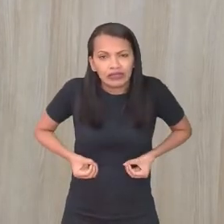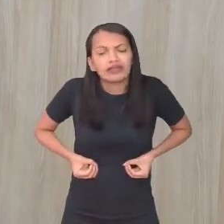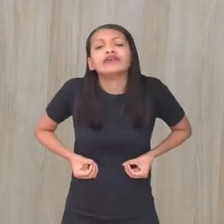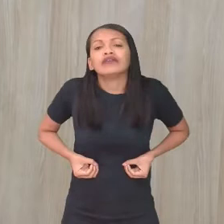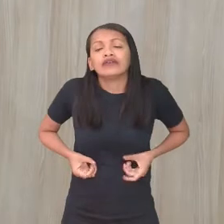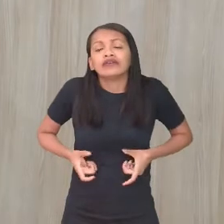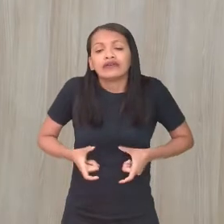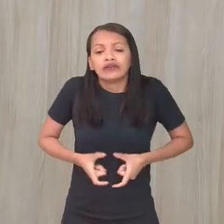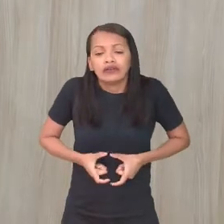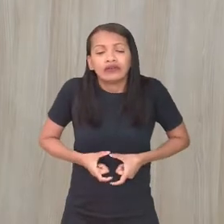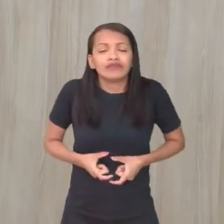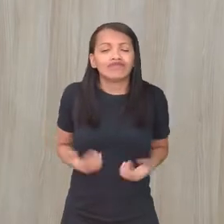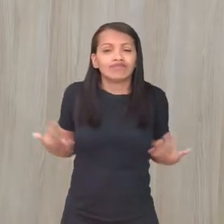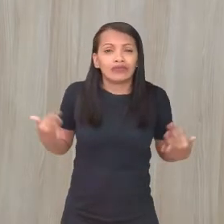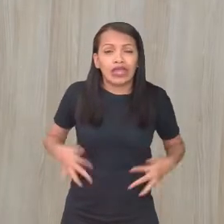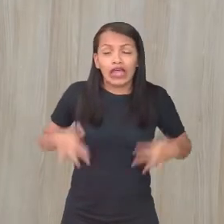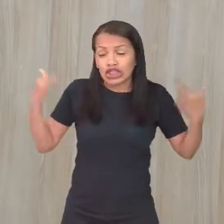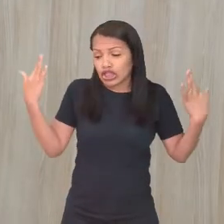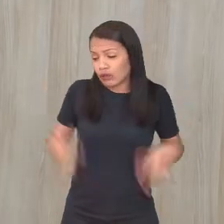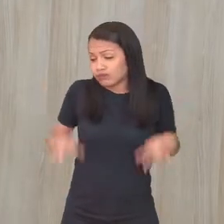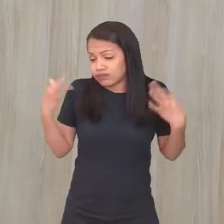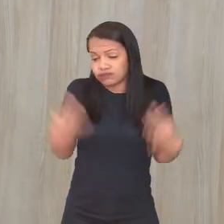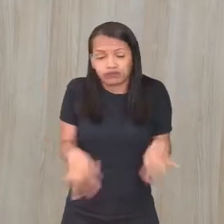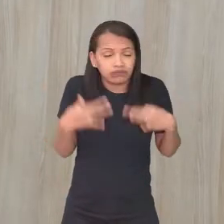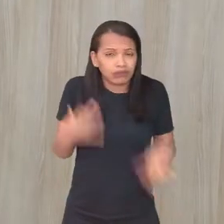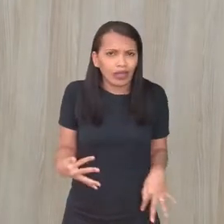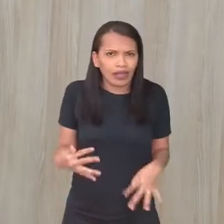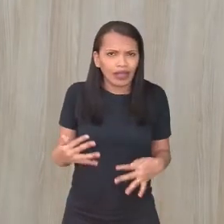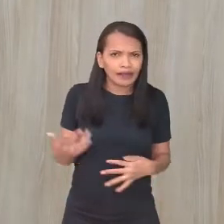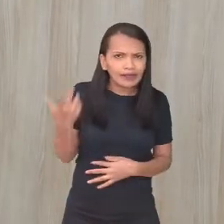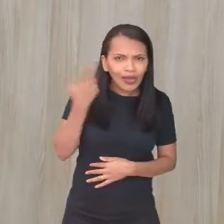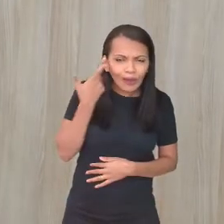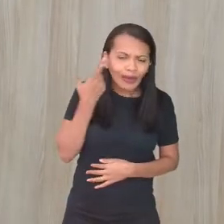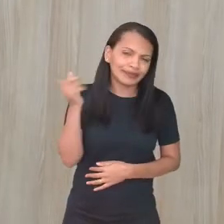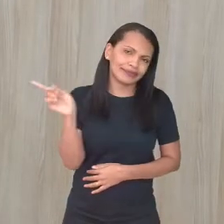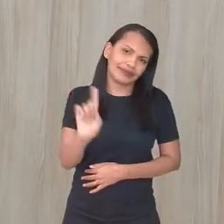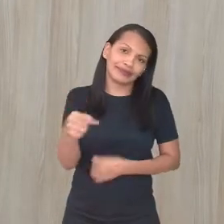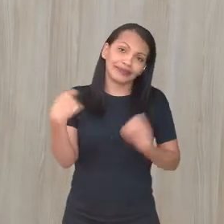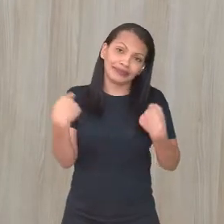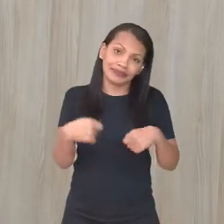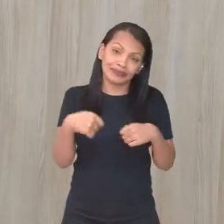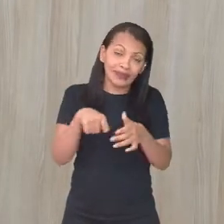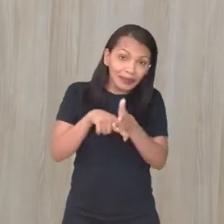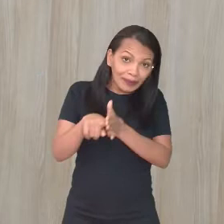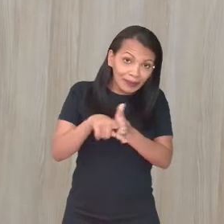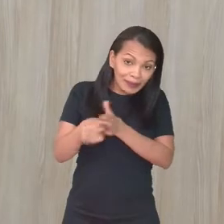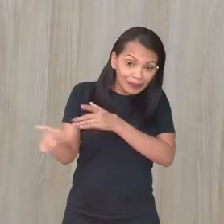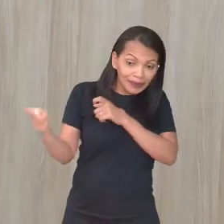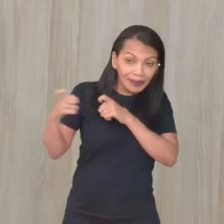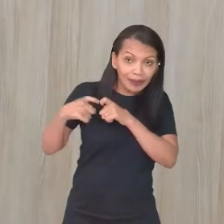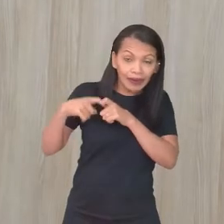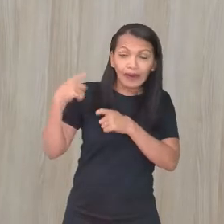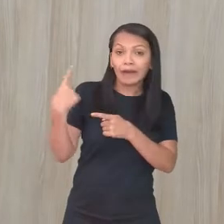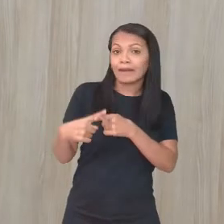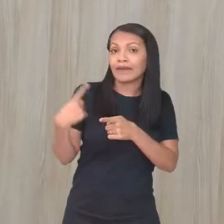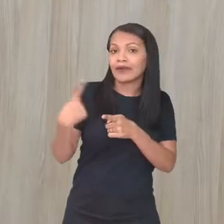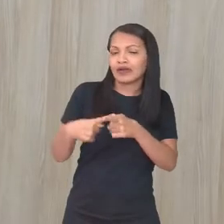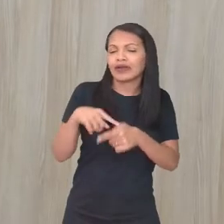muito fortes menstruais, isso não é natural. Você tem que procurar um tratamento médico adequado. Porque